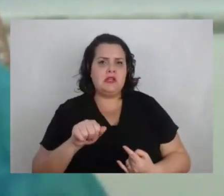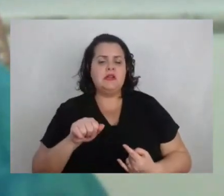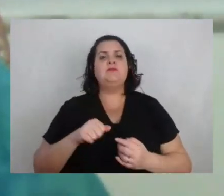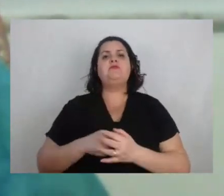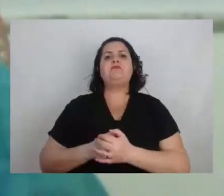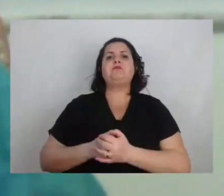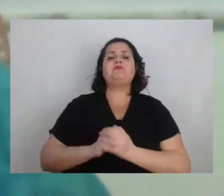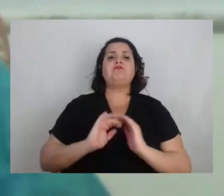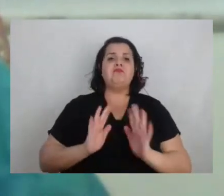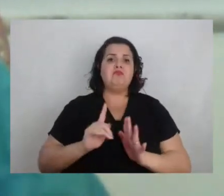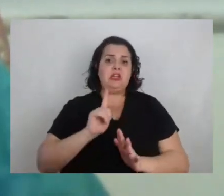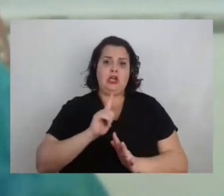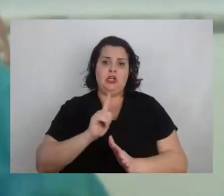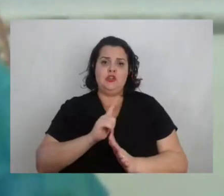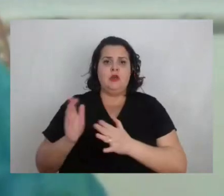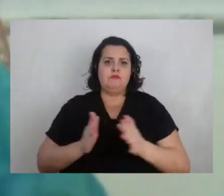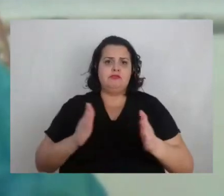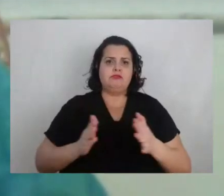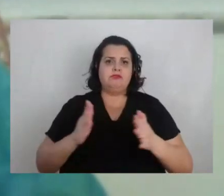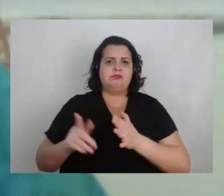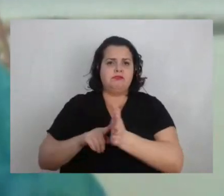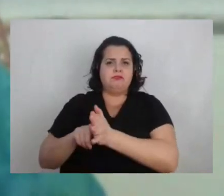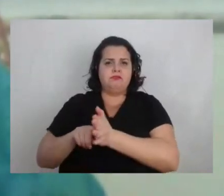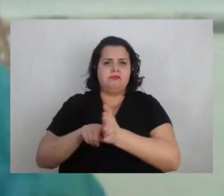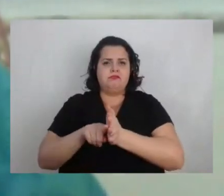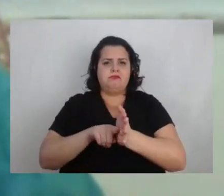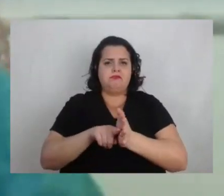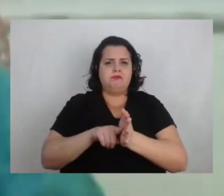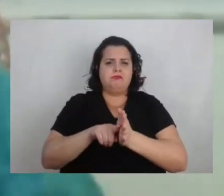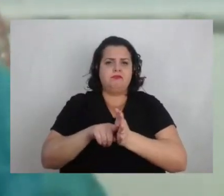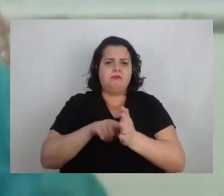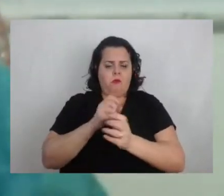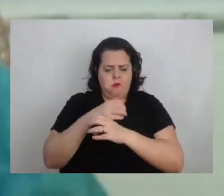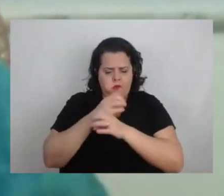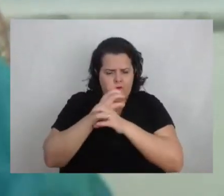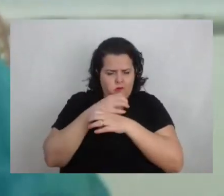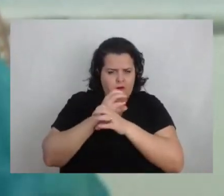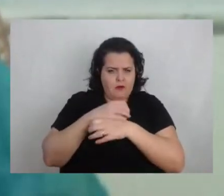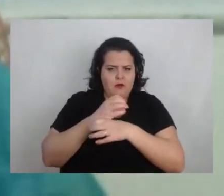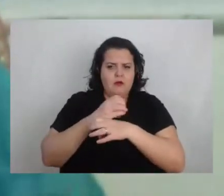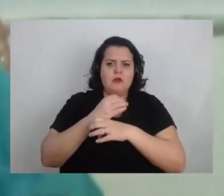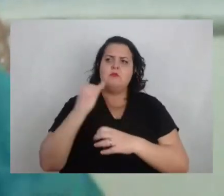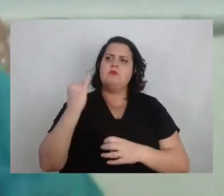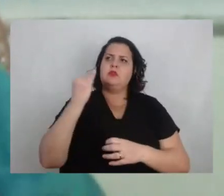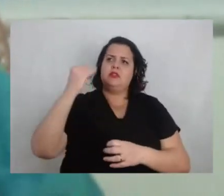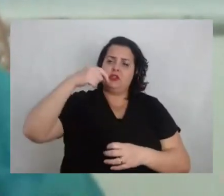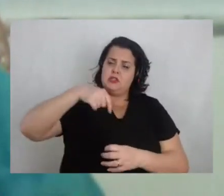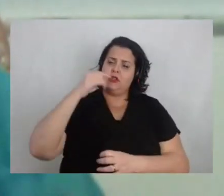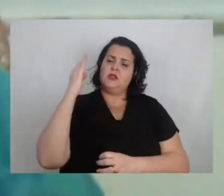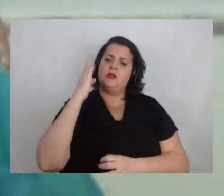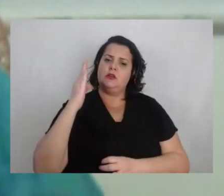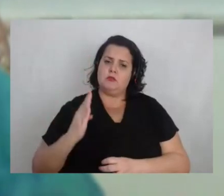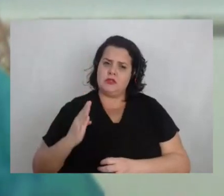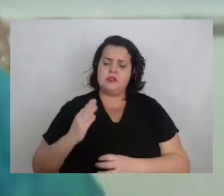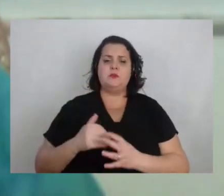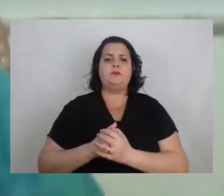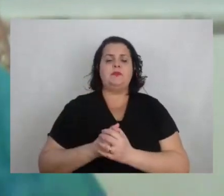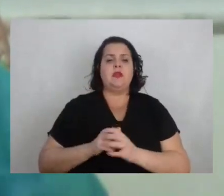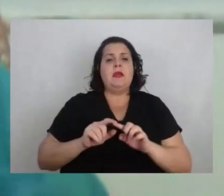uma produção científica da maior relevância no nosso país. Entretanto, para o grande público,